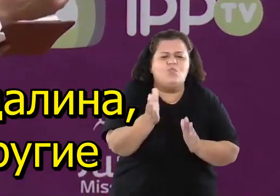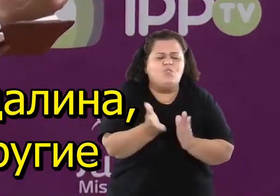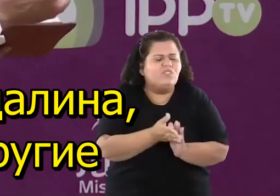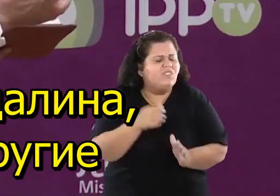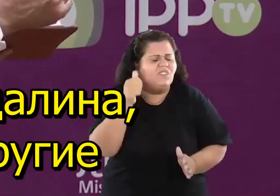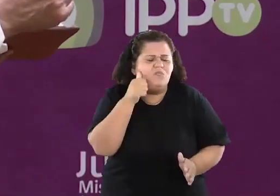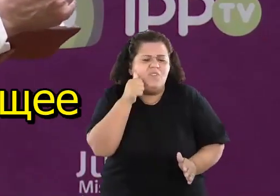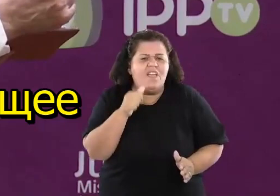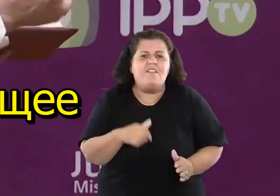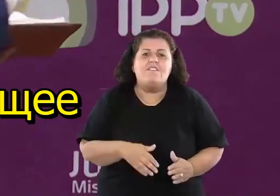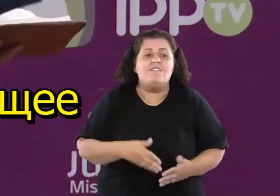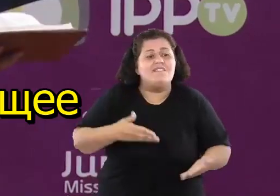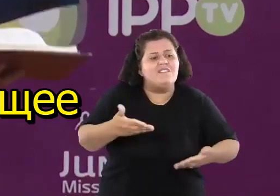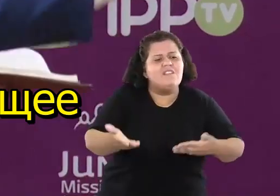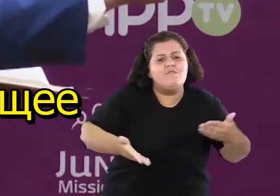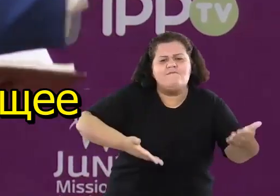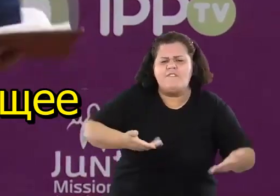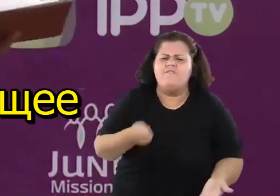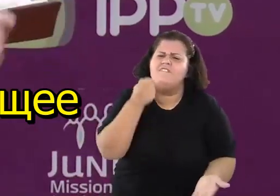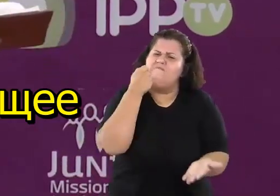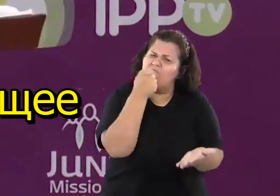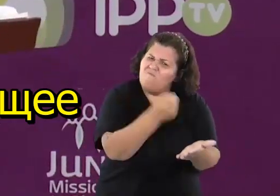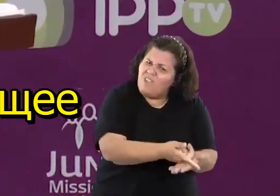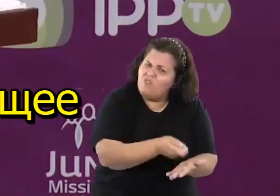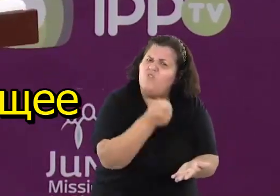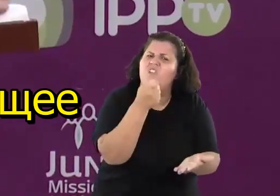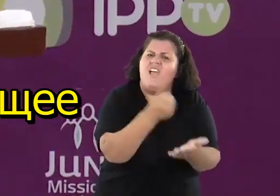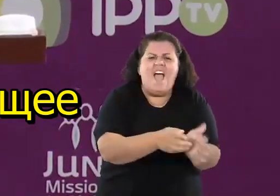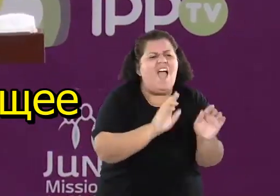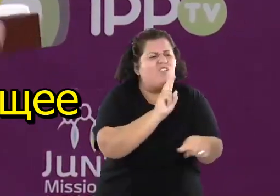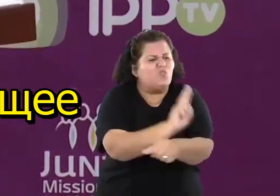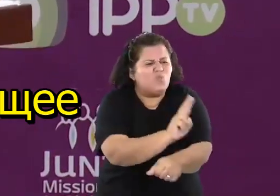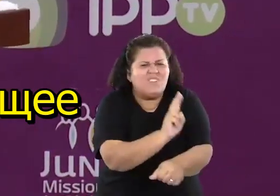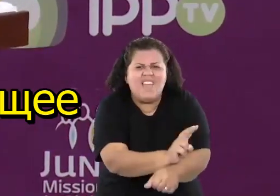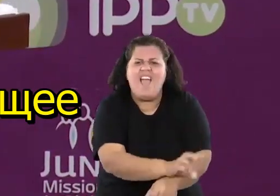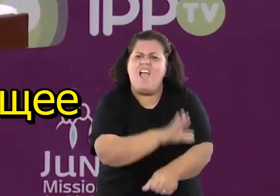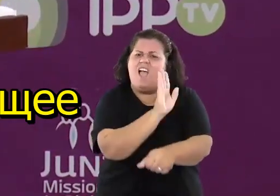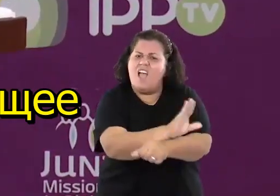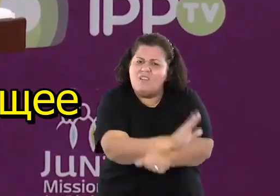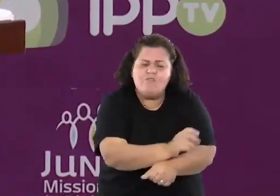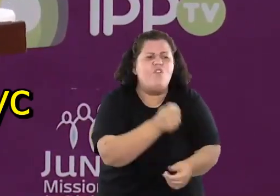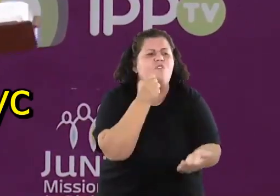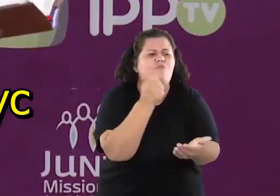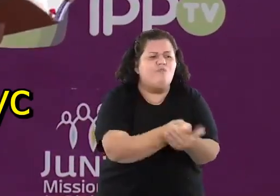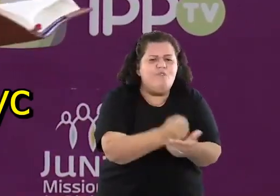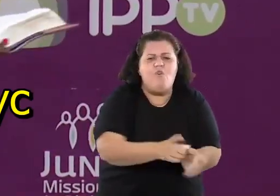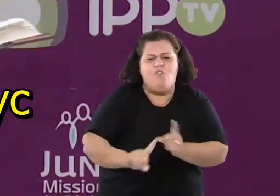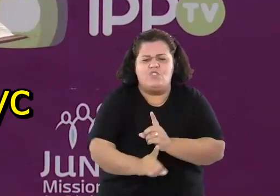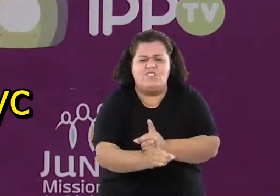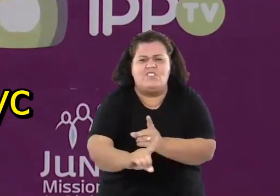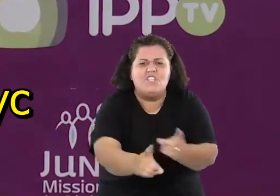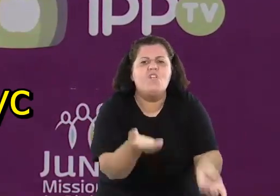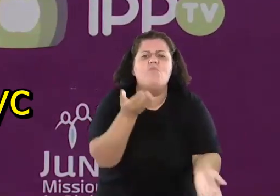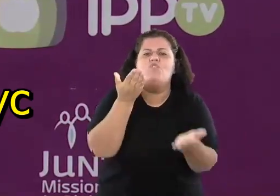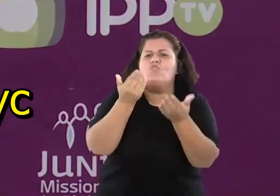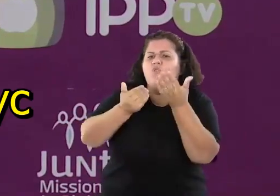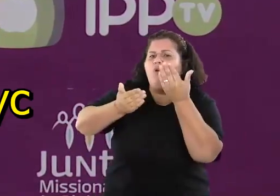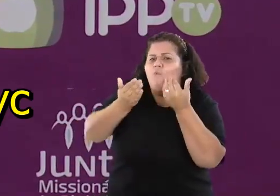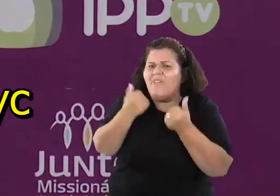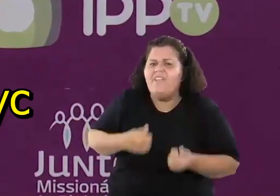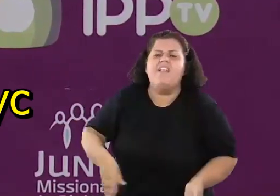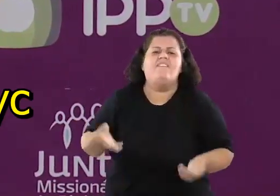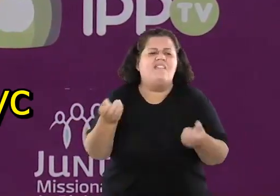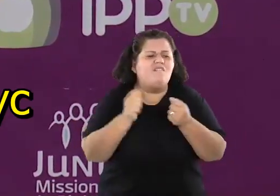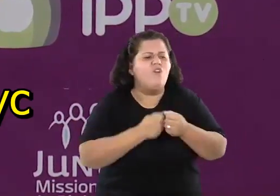muitas outras, que bancaram financeiramente o ministério itinerante de Jesus. Foram essas mulheres que, quando Jesus subiu